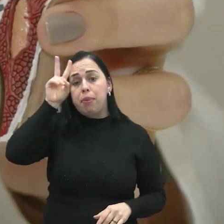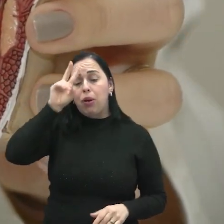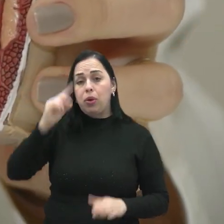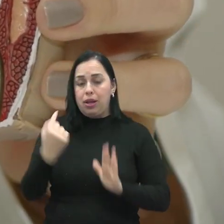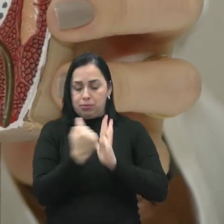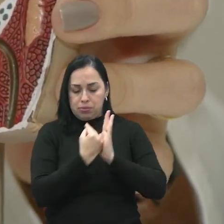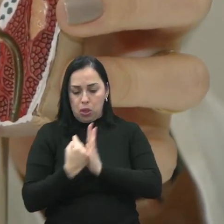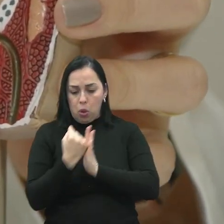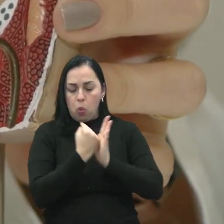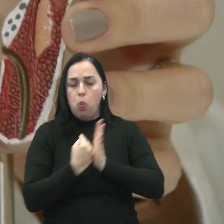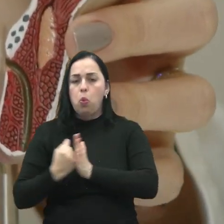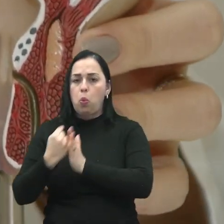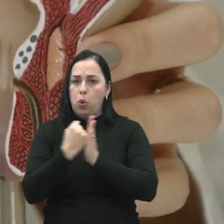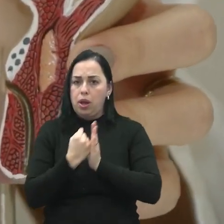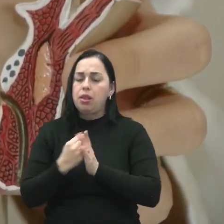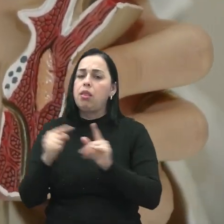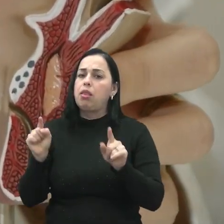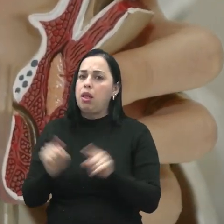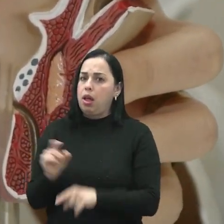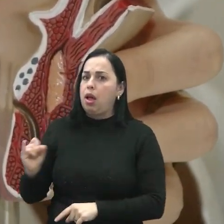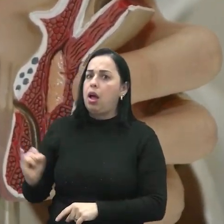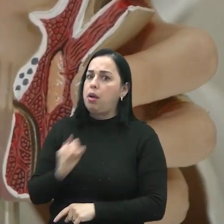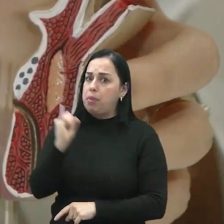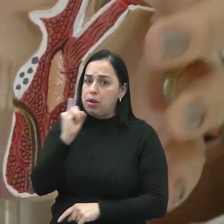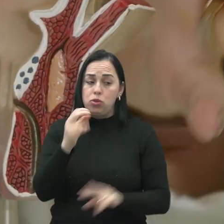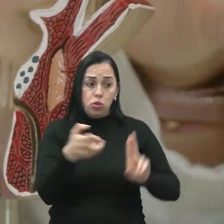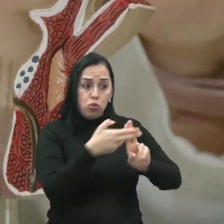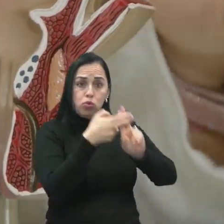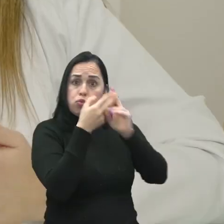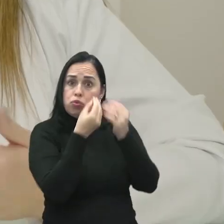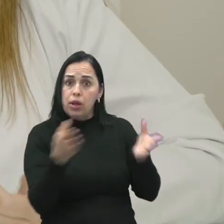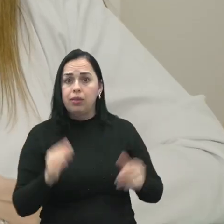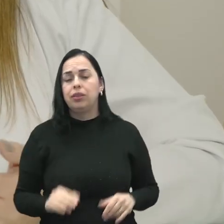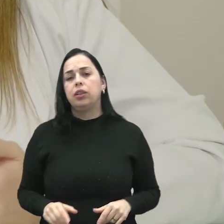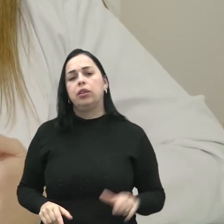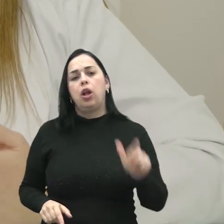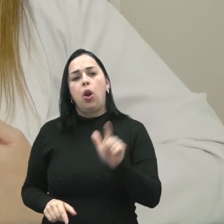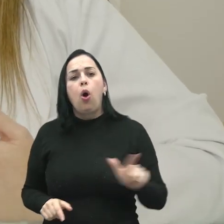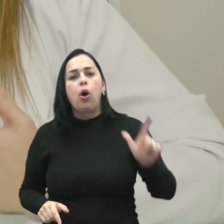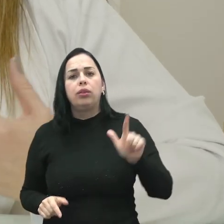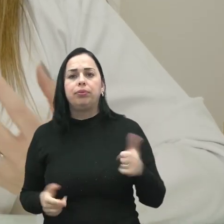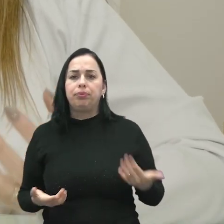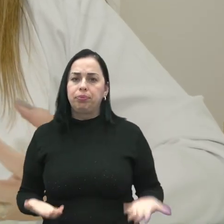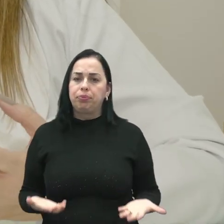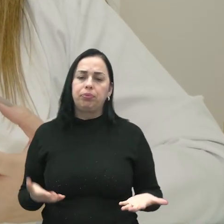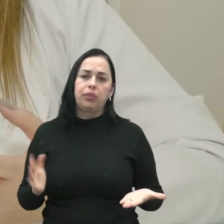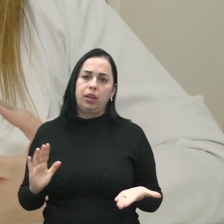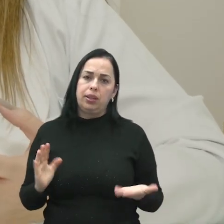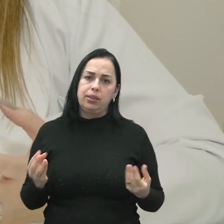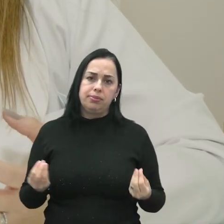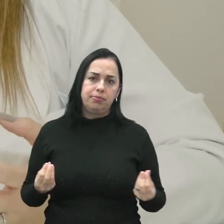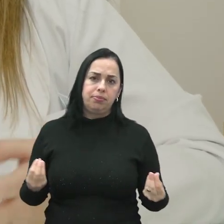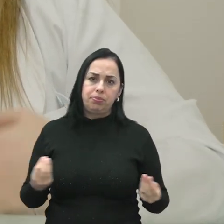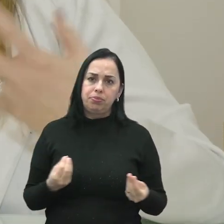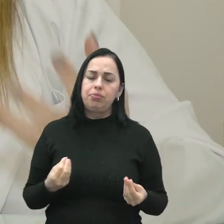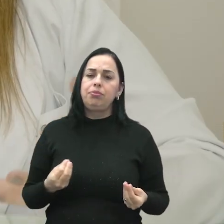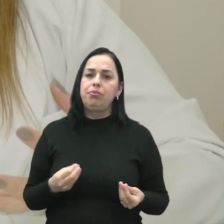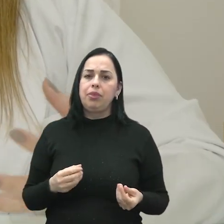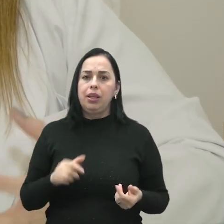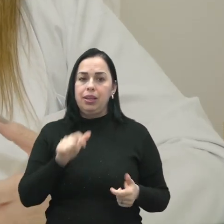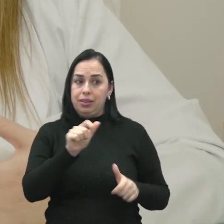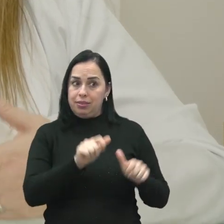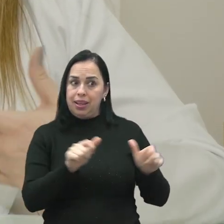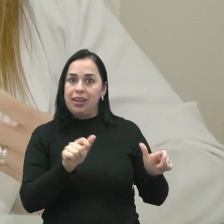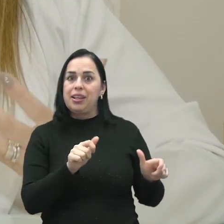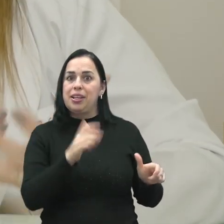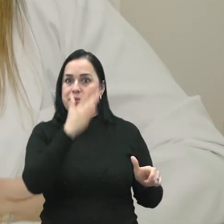o exame da colonoscopia também é oferecido pelo SUS. Obviamente, assim, existe uma demanda